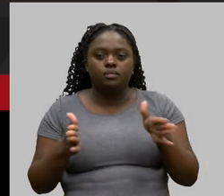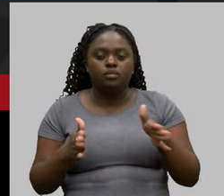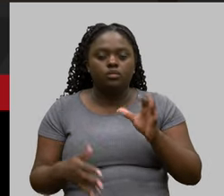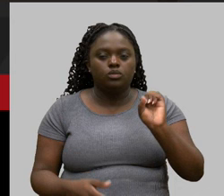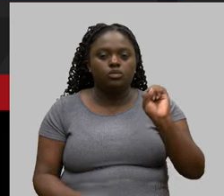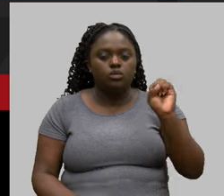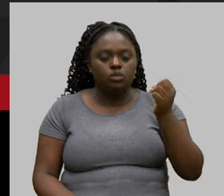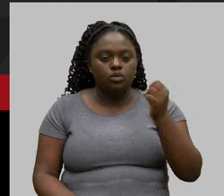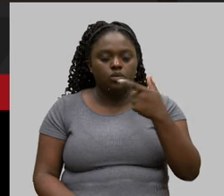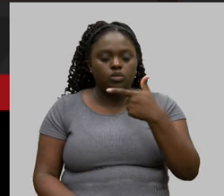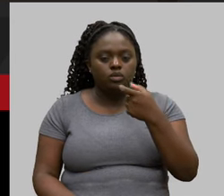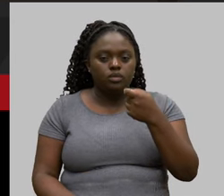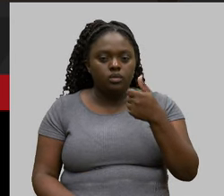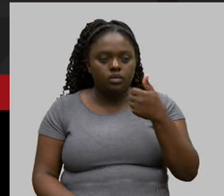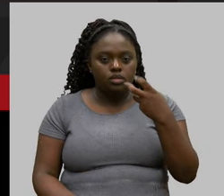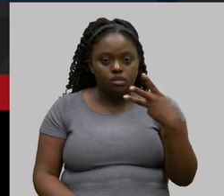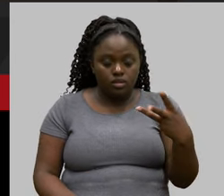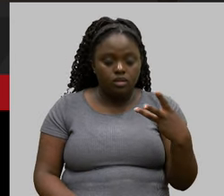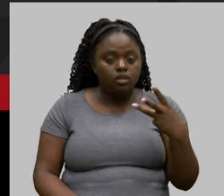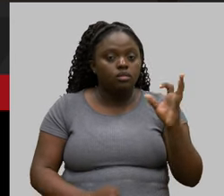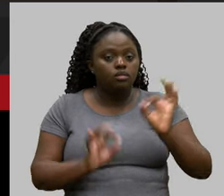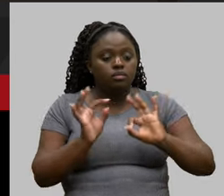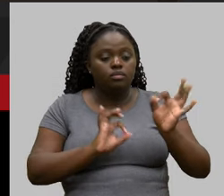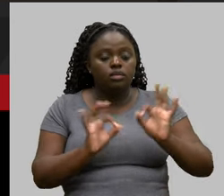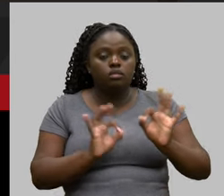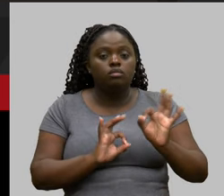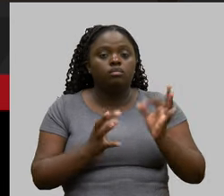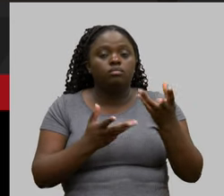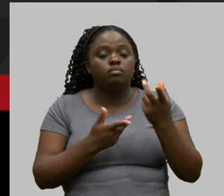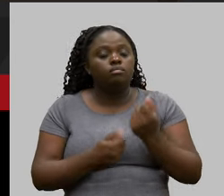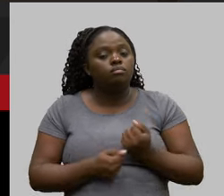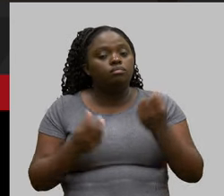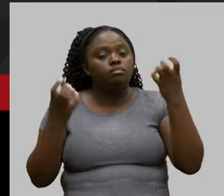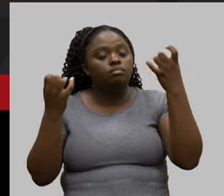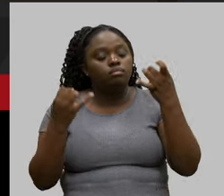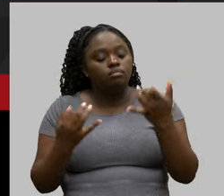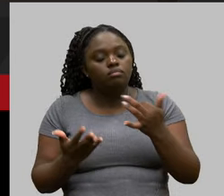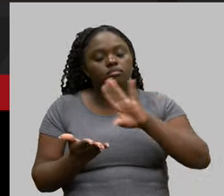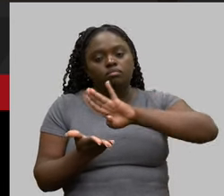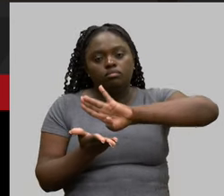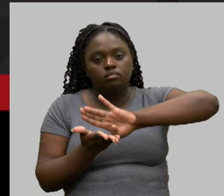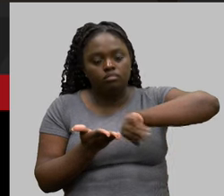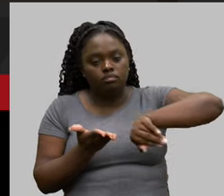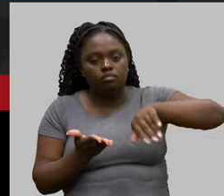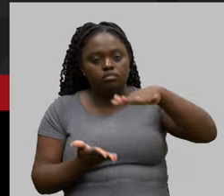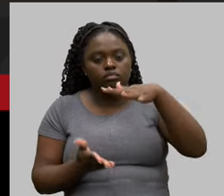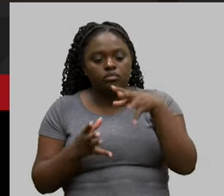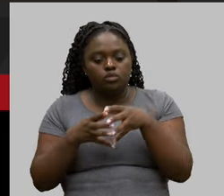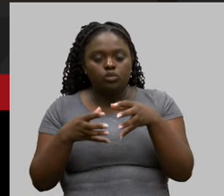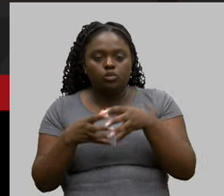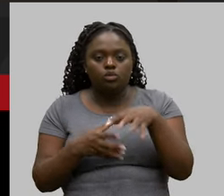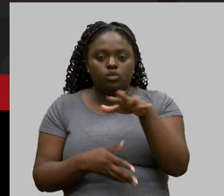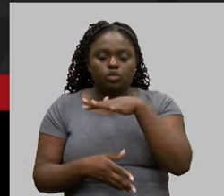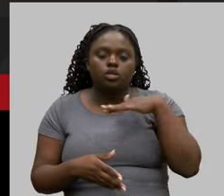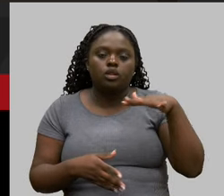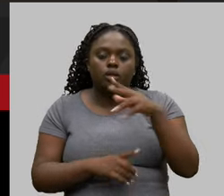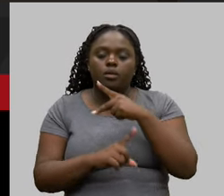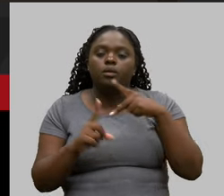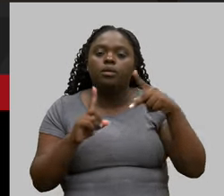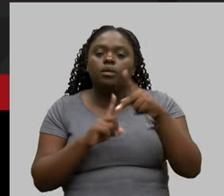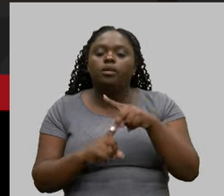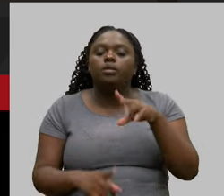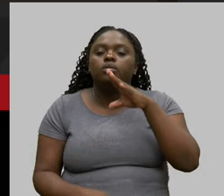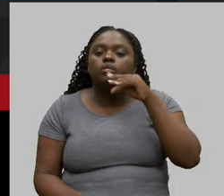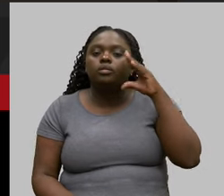o plano de benefício e diz que são eh excluídos do regime Geral de previdência os servidores